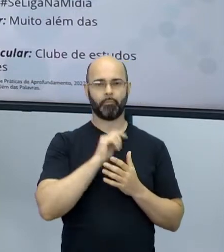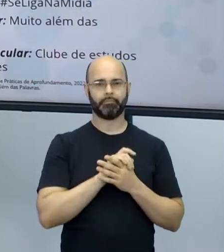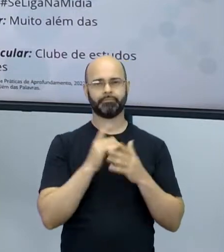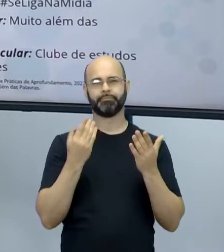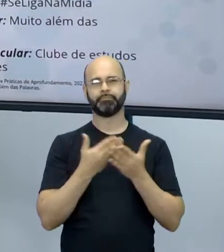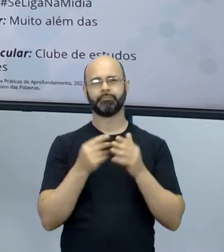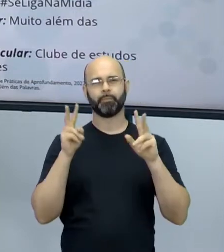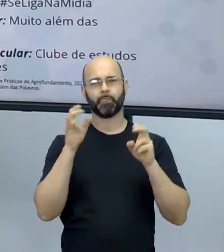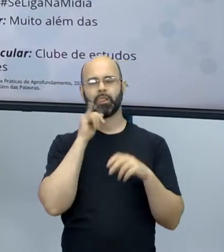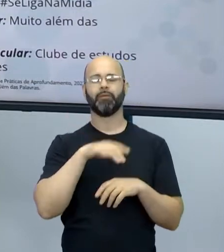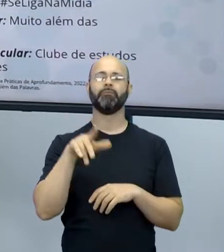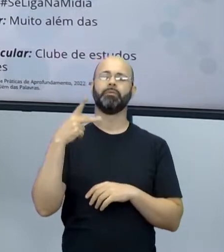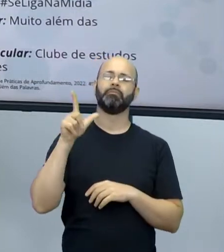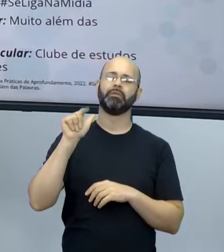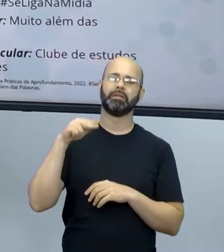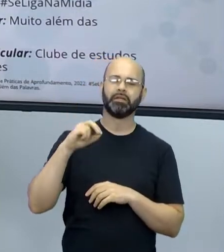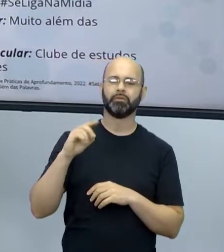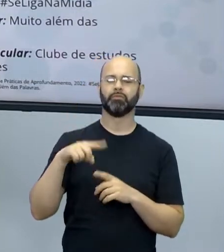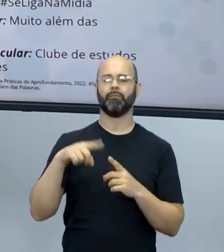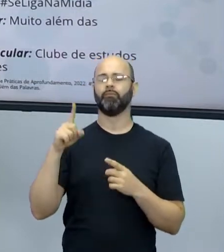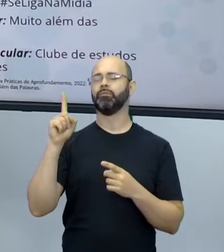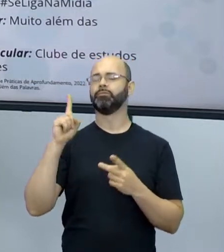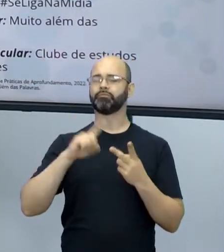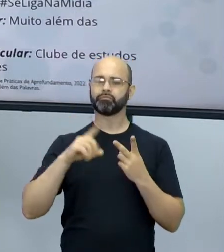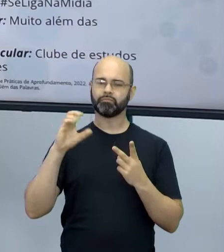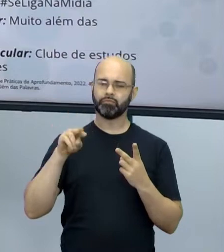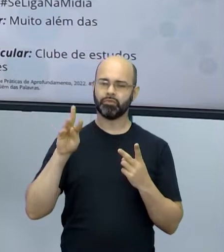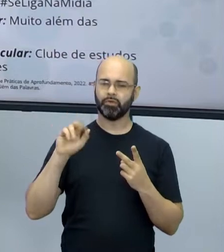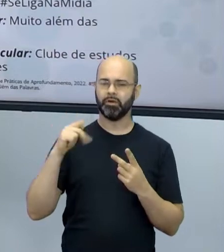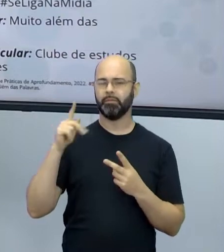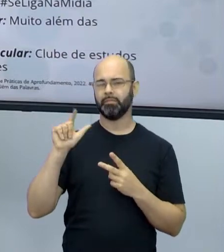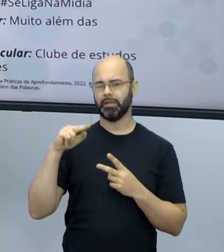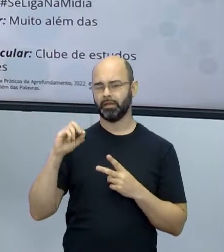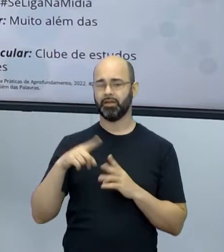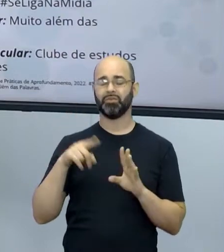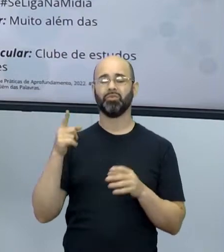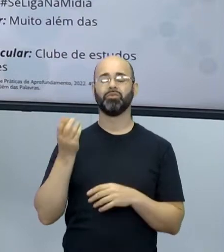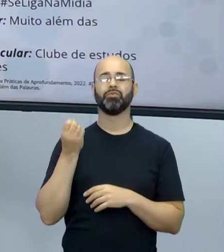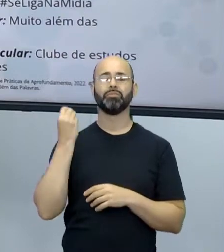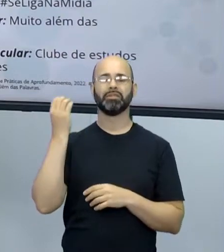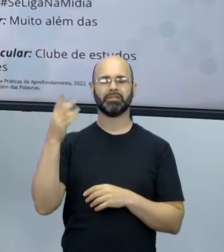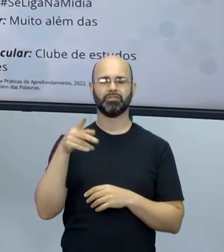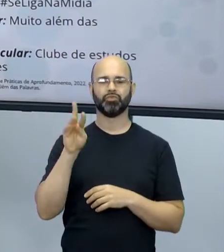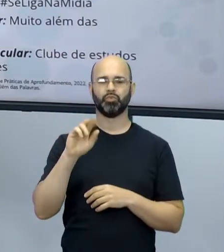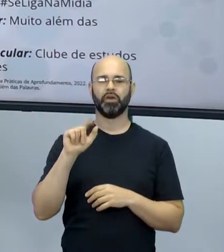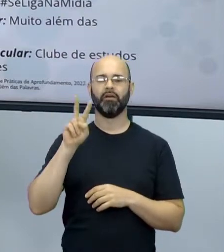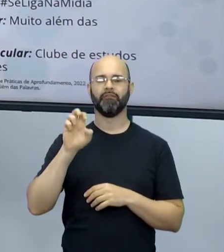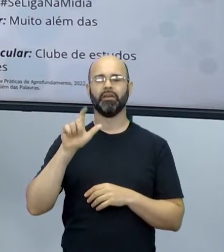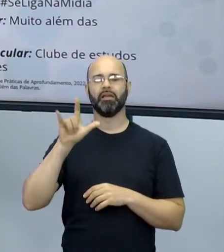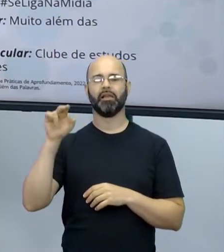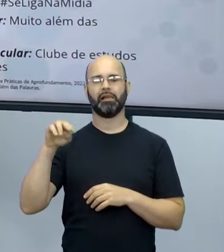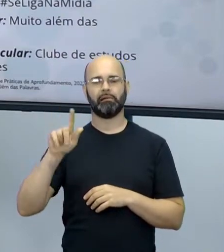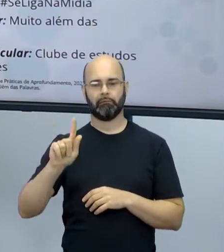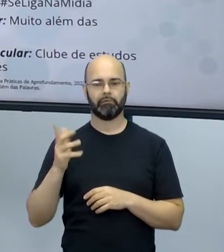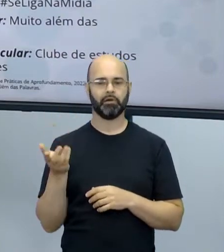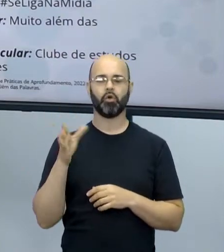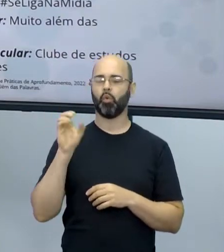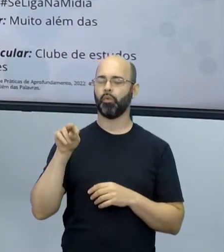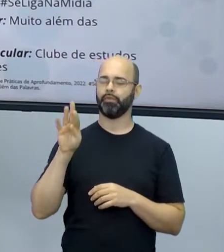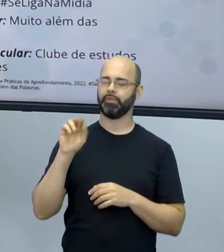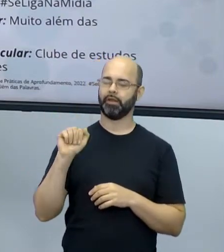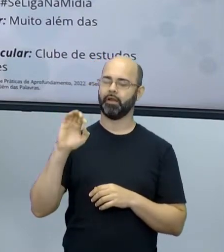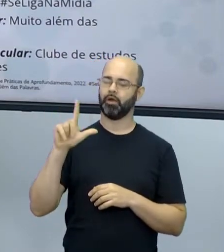plano, contraplano, falamos de traveling, falamos de close, falamos de plano sequência, falamos de produção cinematográfica.